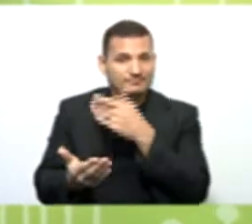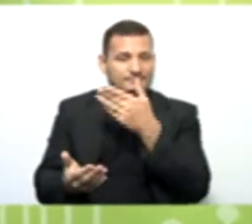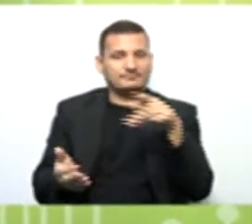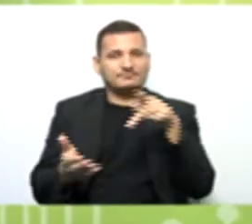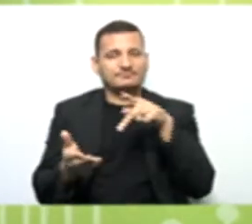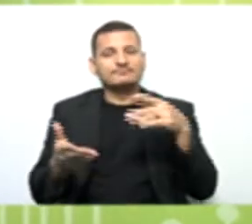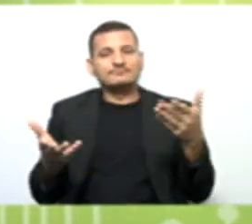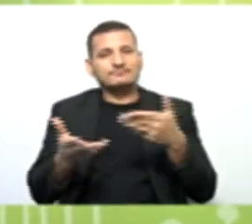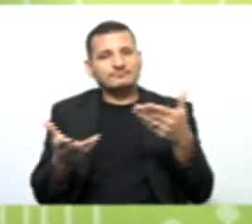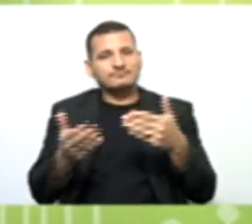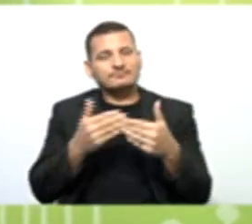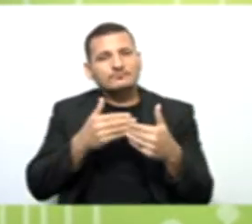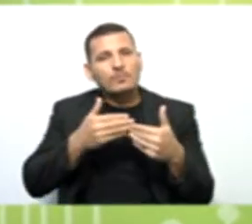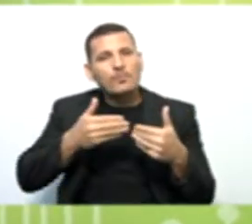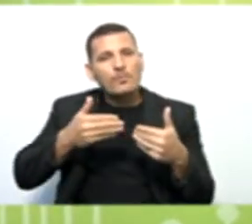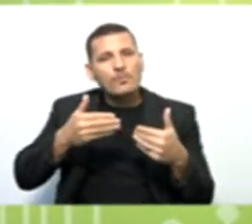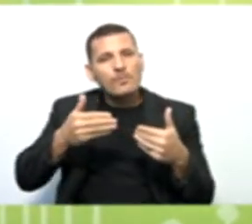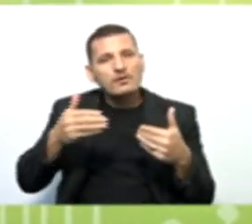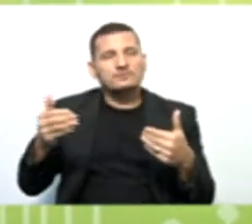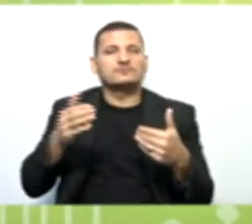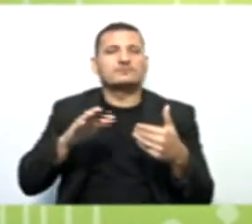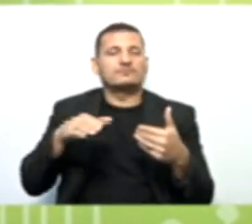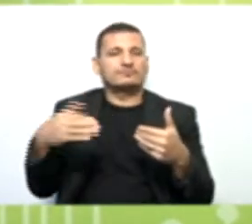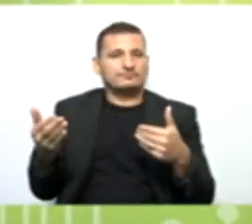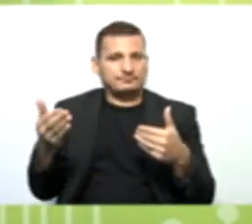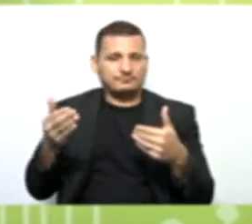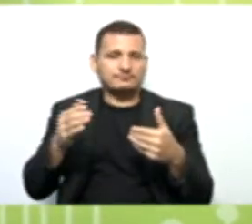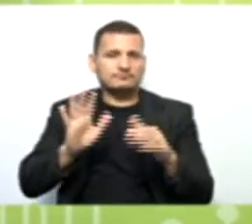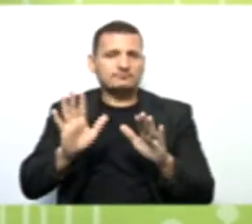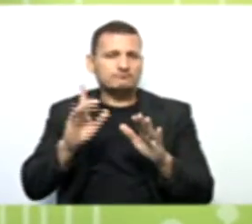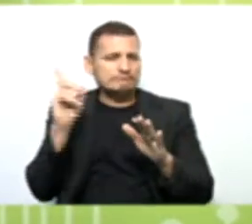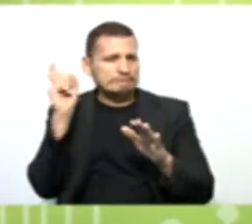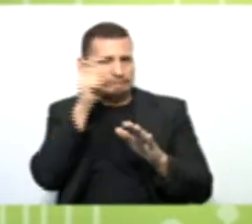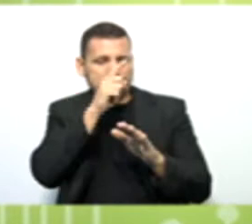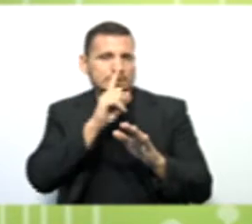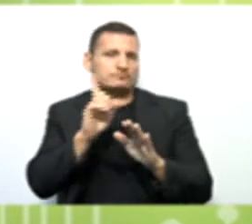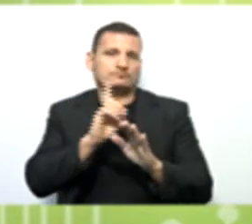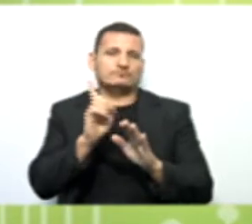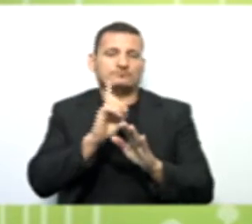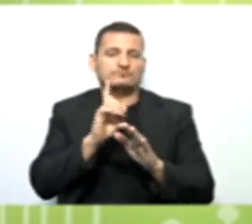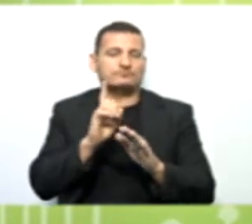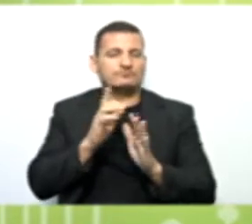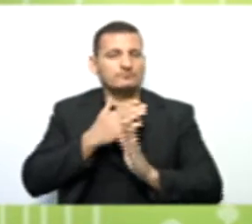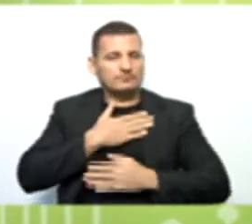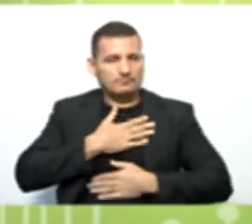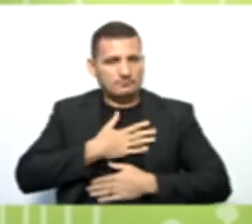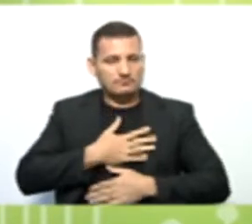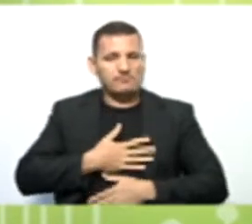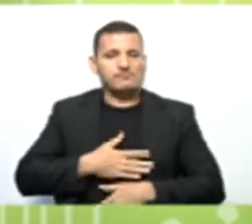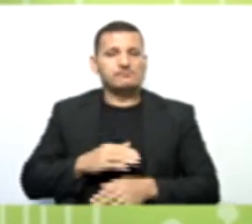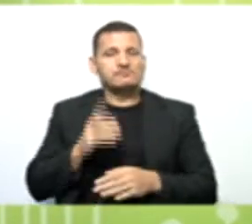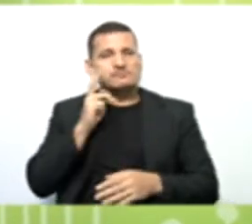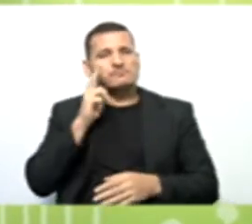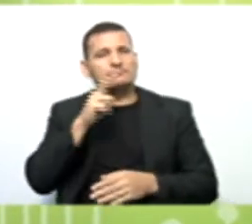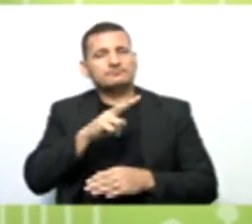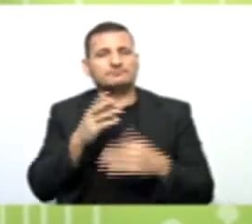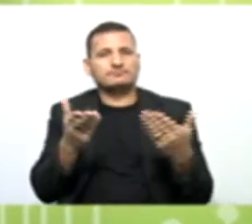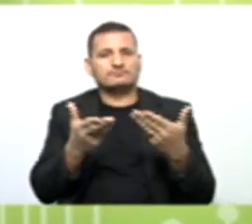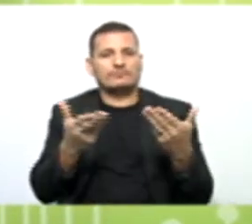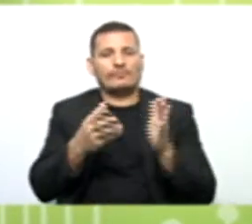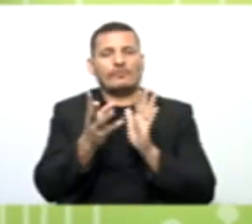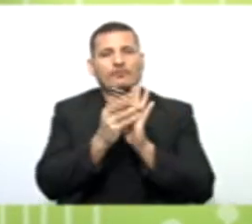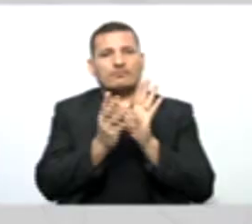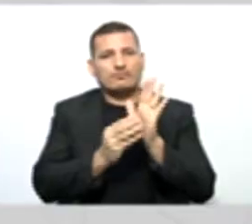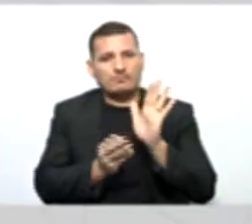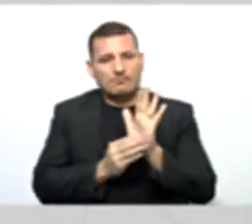avançar, certo? Mas a gente vai devagar, a gente não vai dificultar muito as coisas para vocês, ok? Então, vamos acompanhar e vamos ver qual que vai ser o conteúdo da aula de